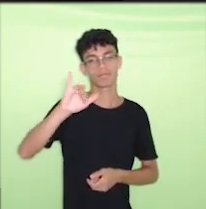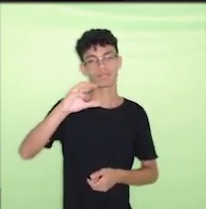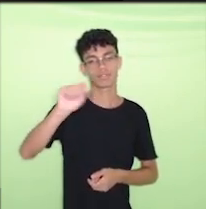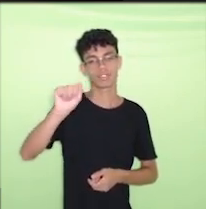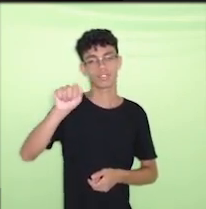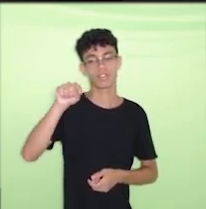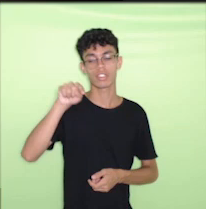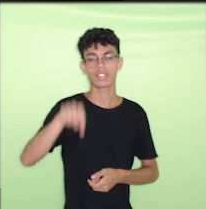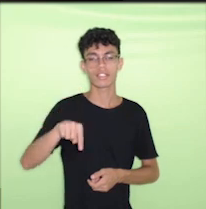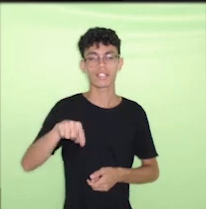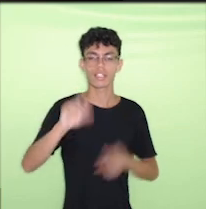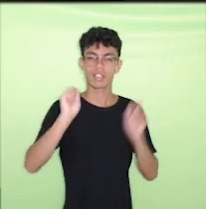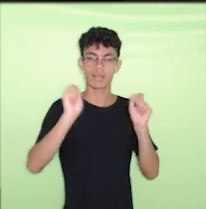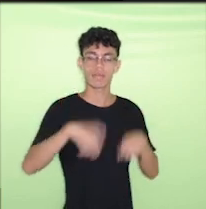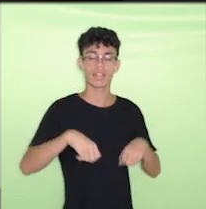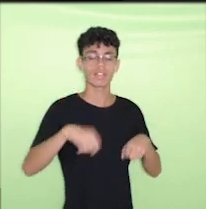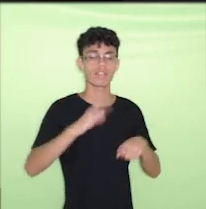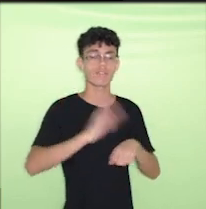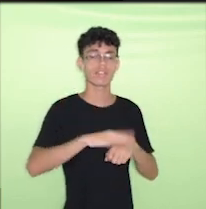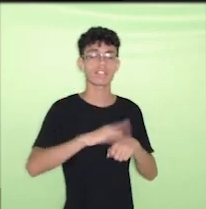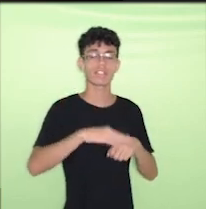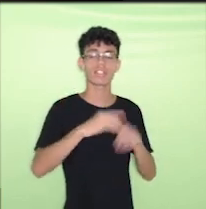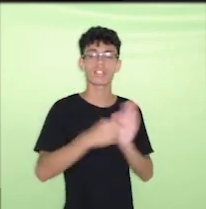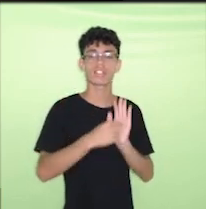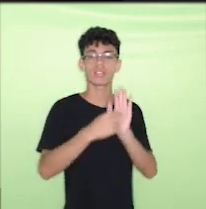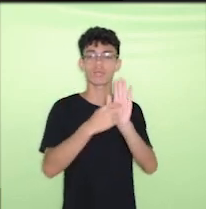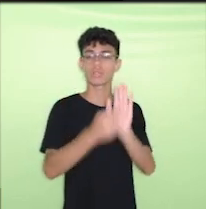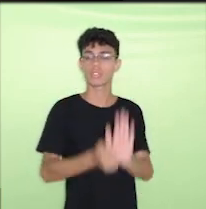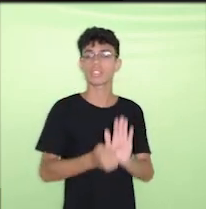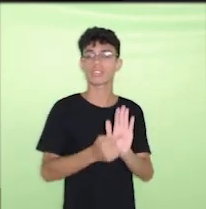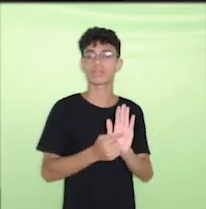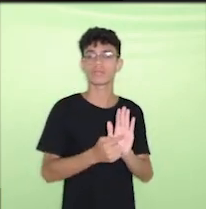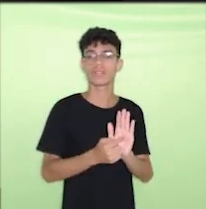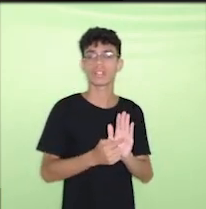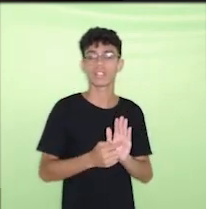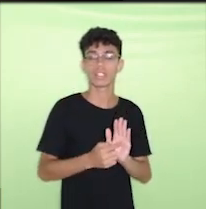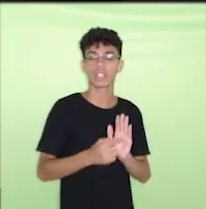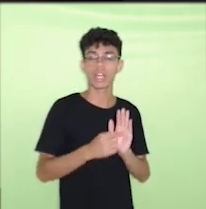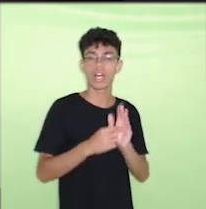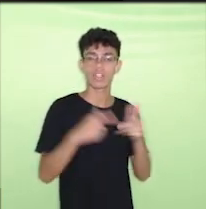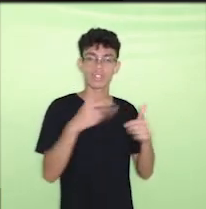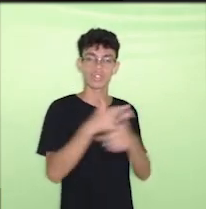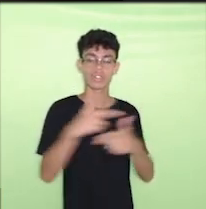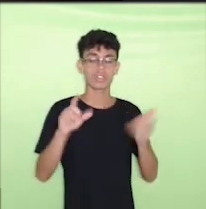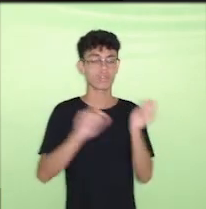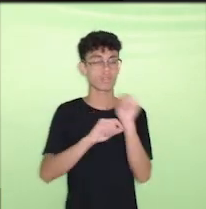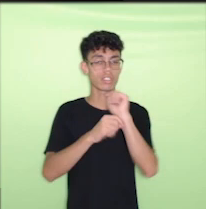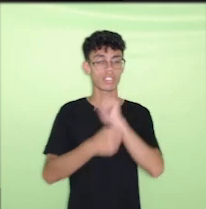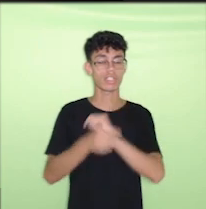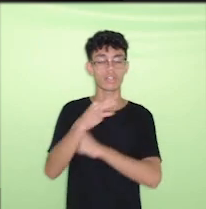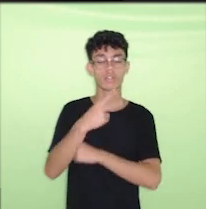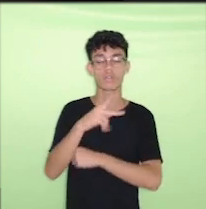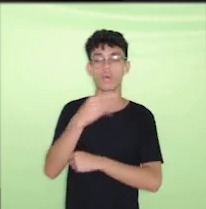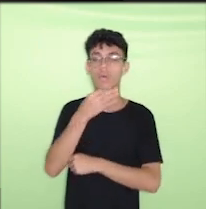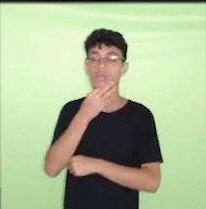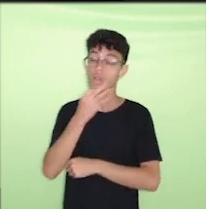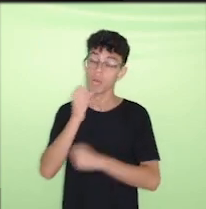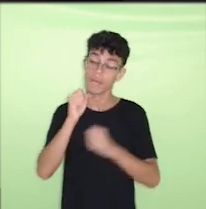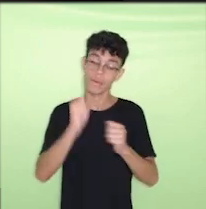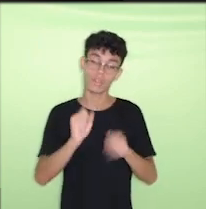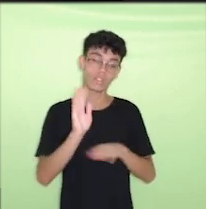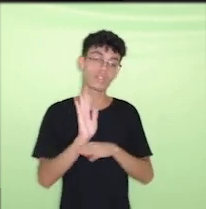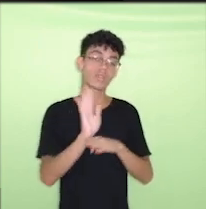de fazer uma demonstração lúcida desse seu mistério? Isso poderá